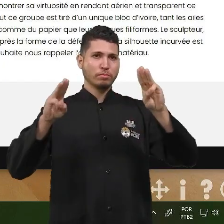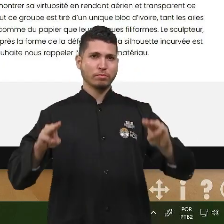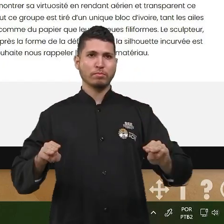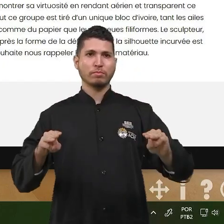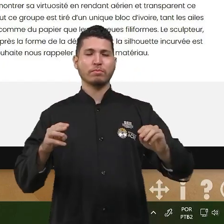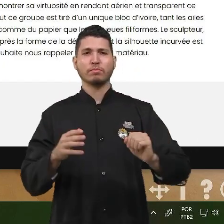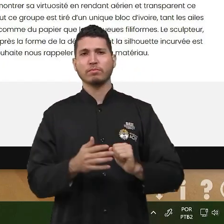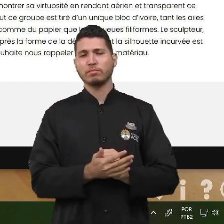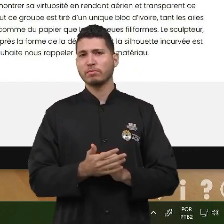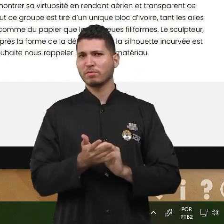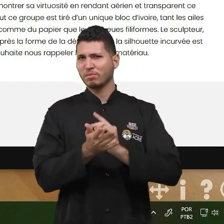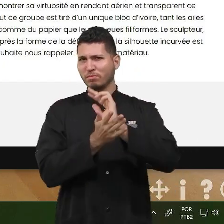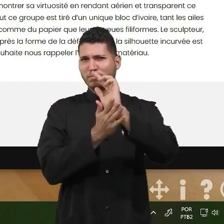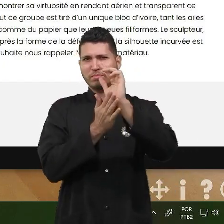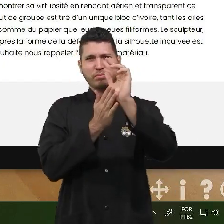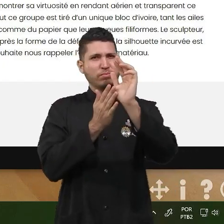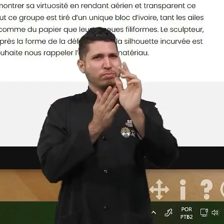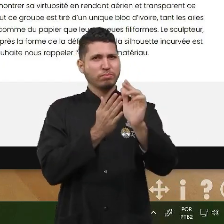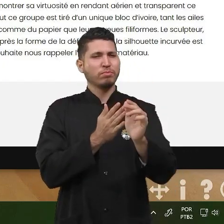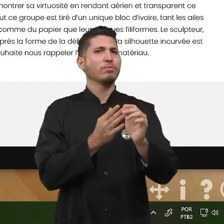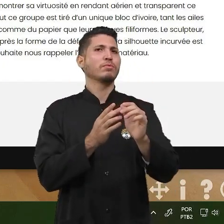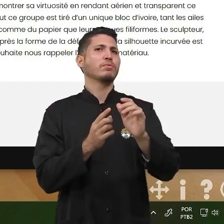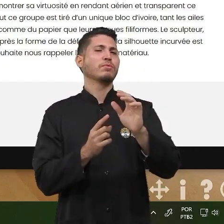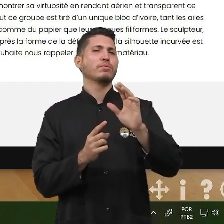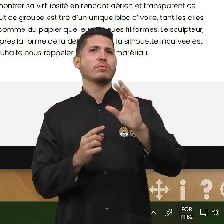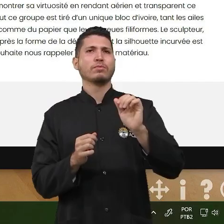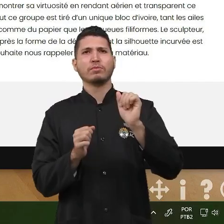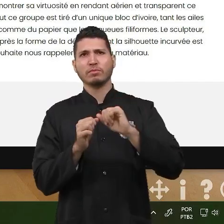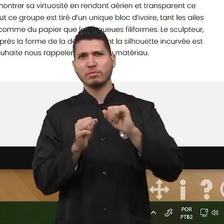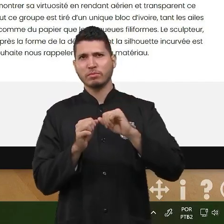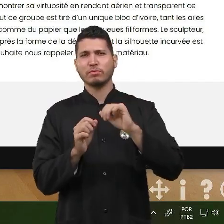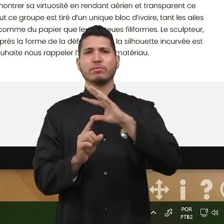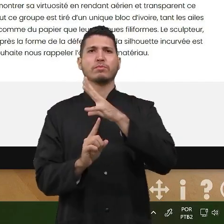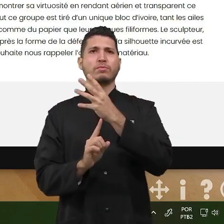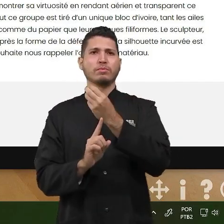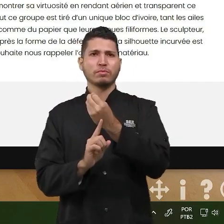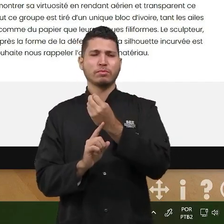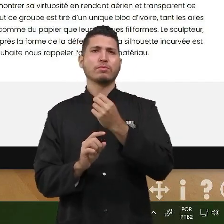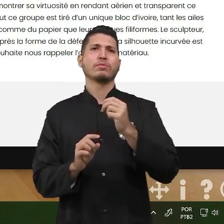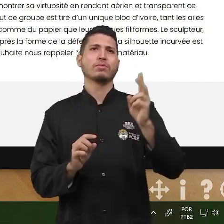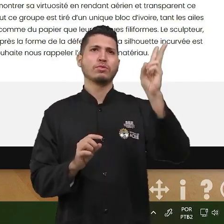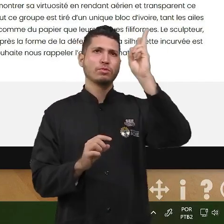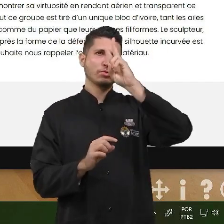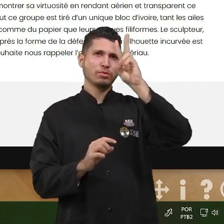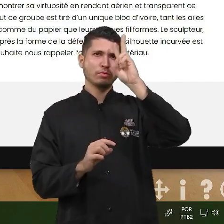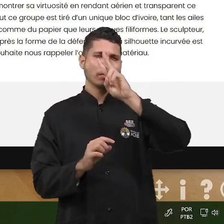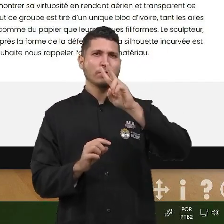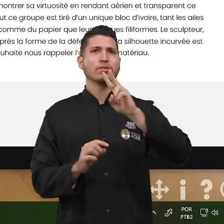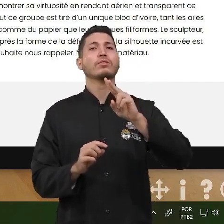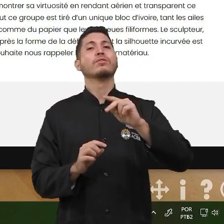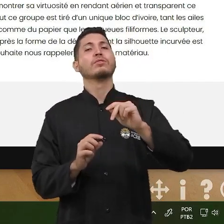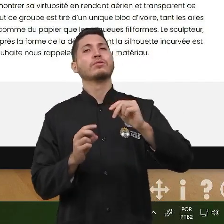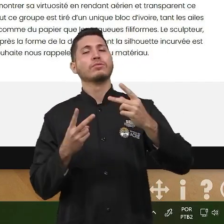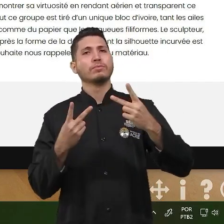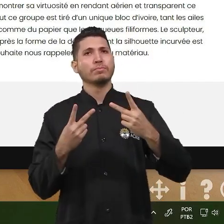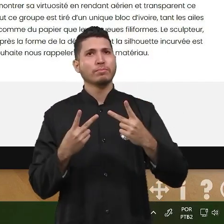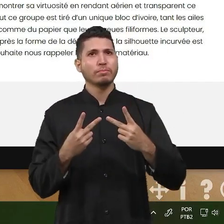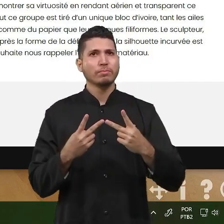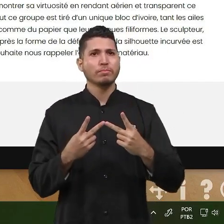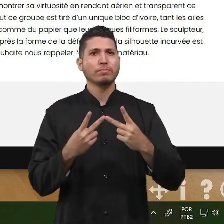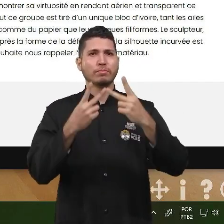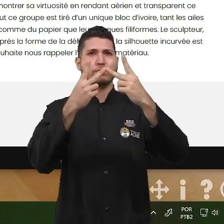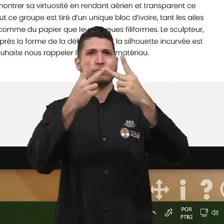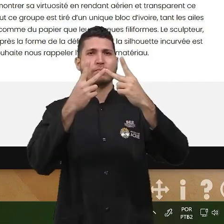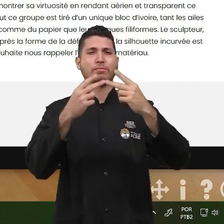uma infinidade de obras incríveis que contam a história de Paris, e são obras muito importantes de